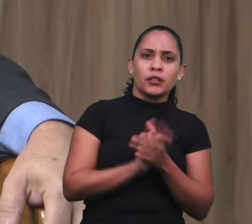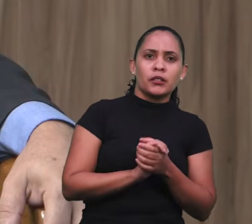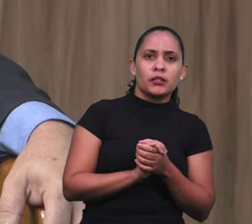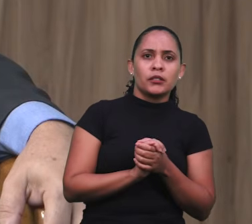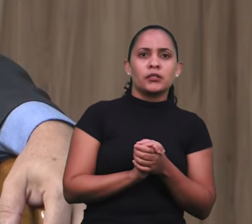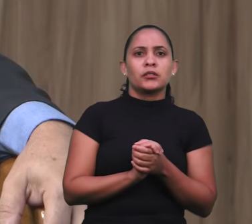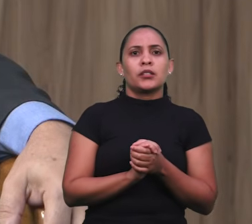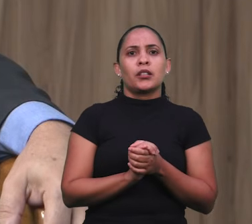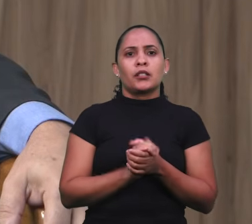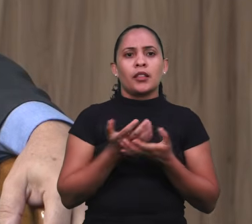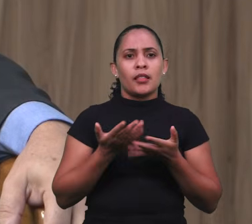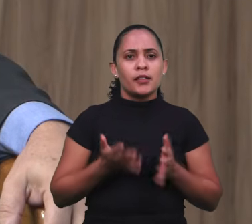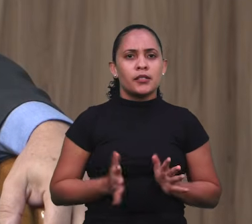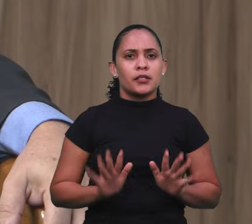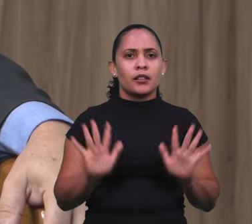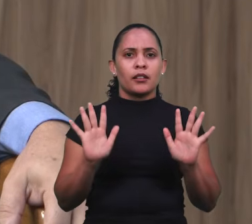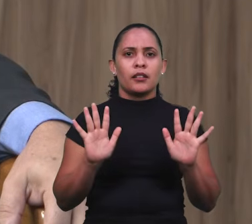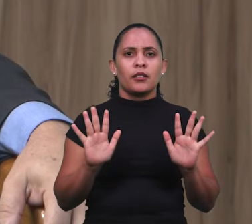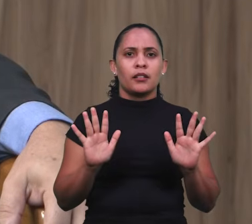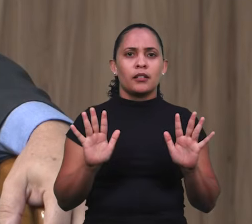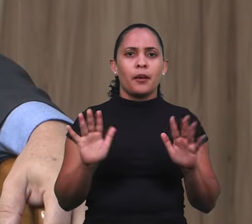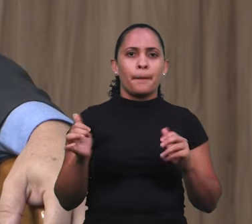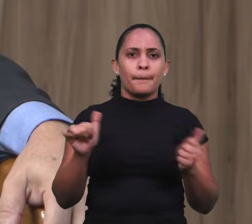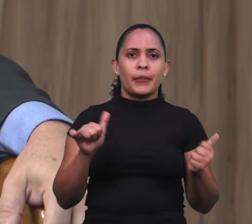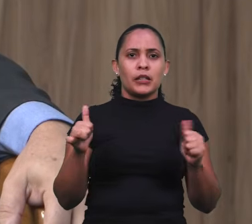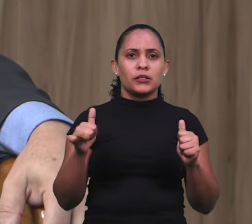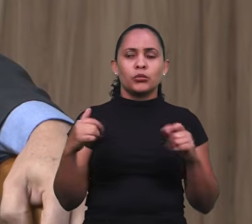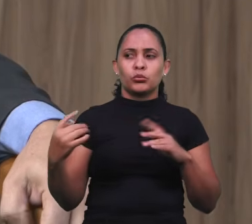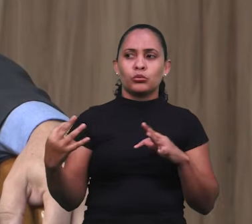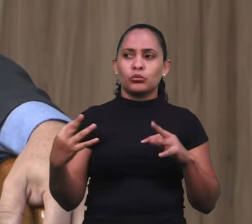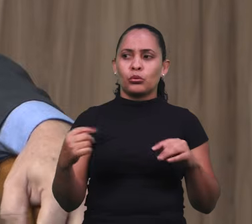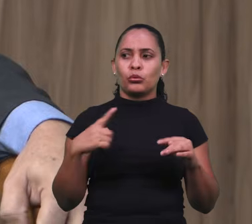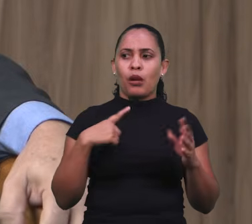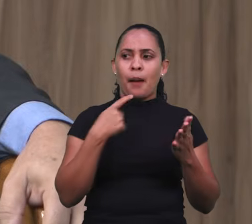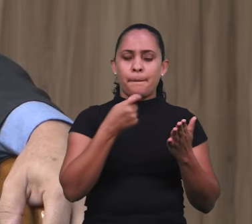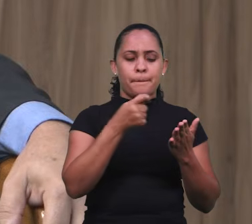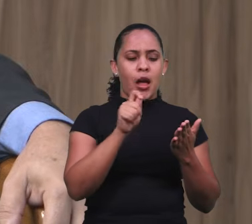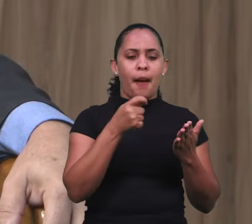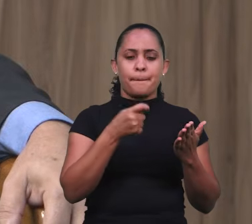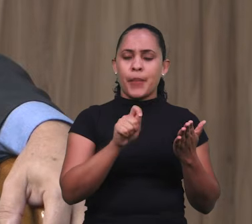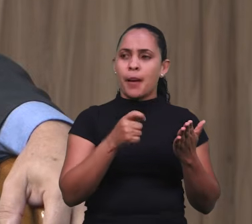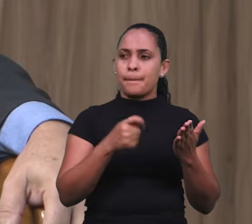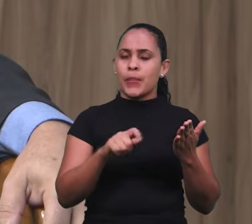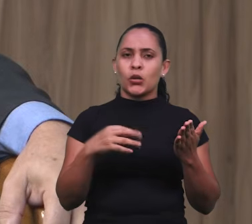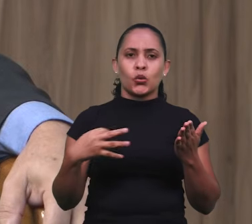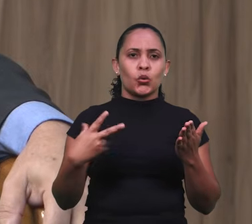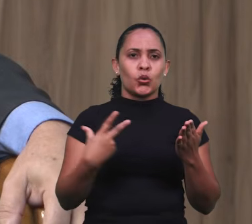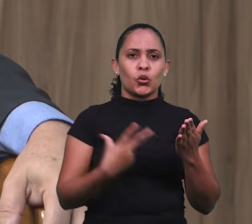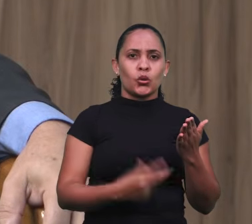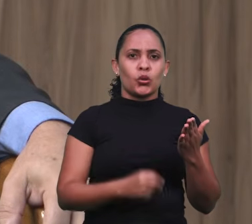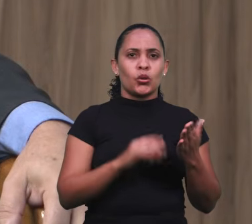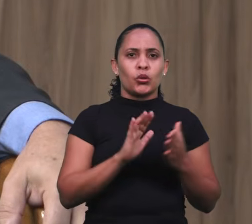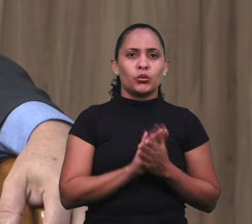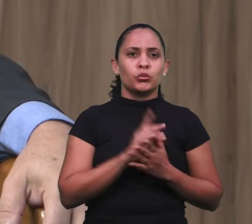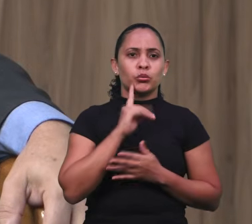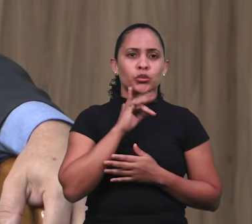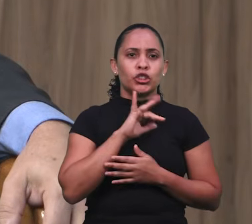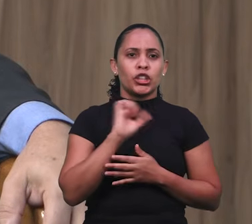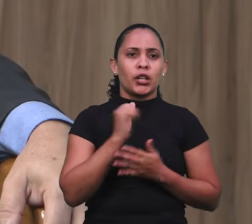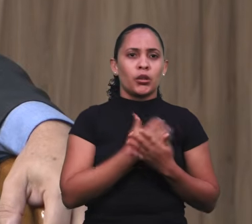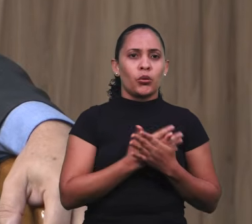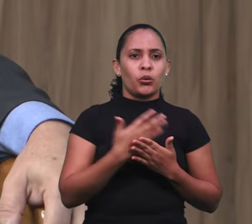se casaram, os irmãos que nasceram, batismo, ele tem o histórico da